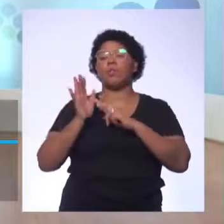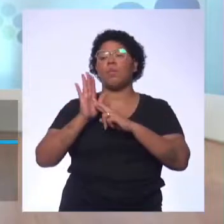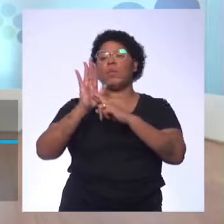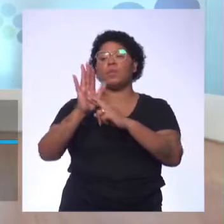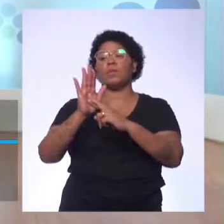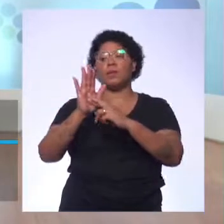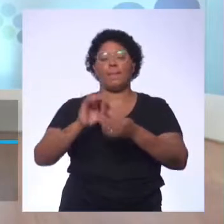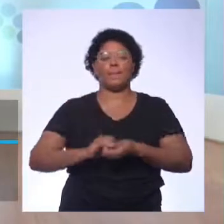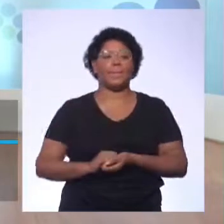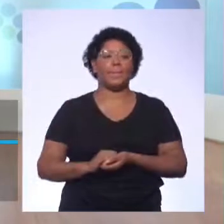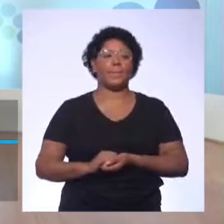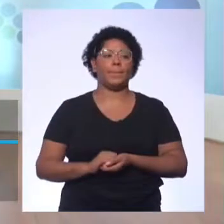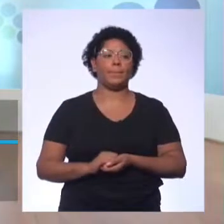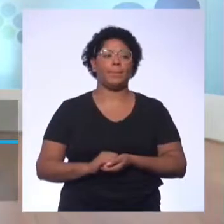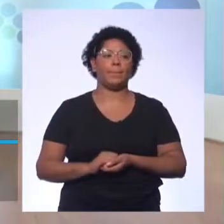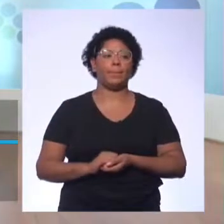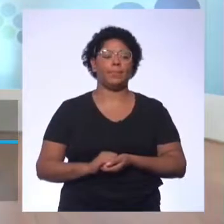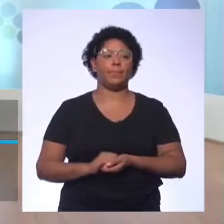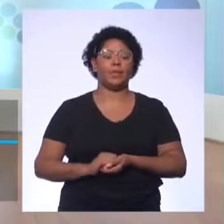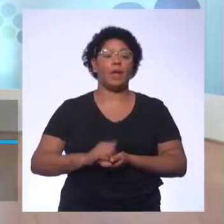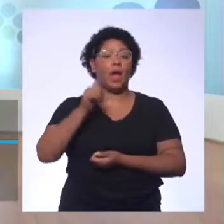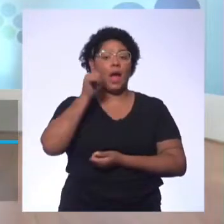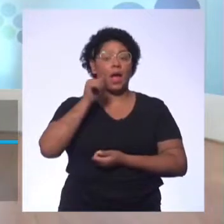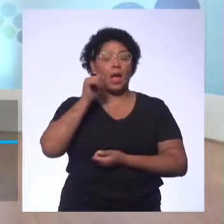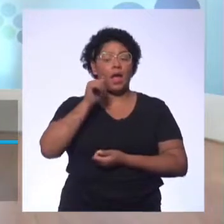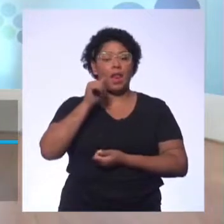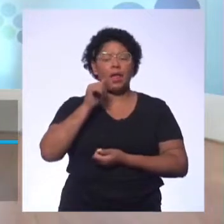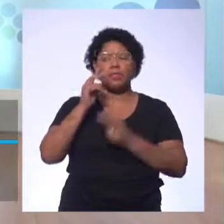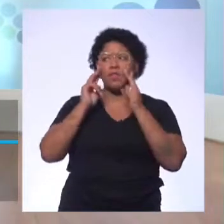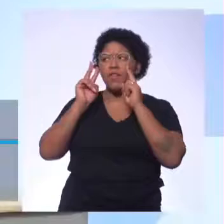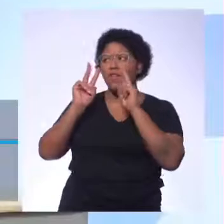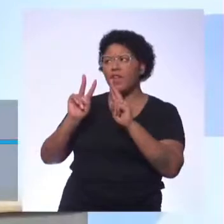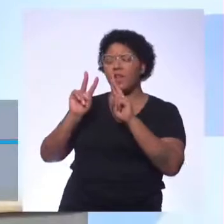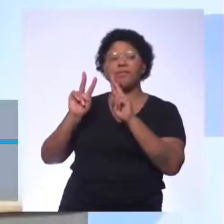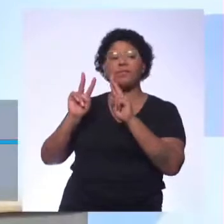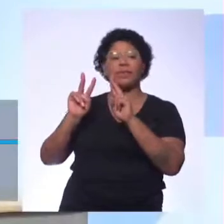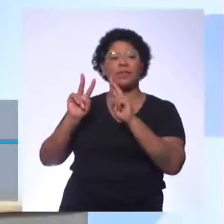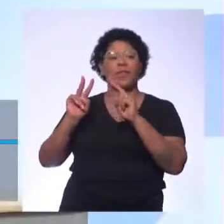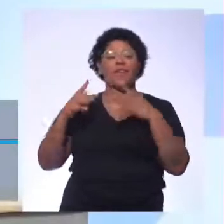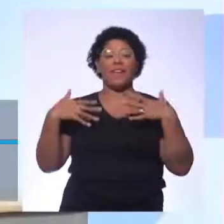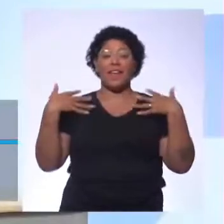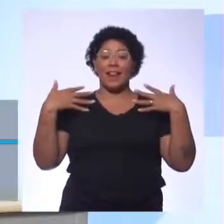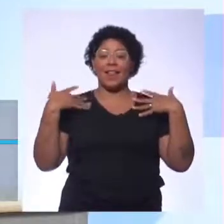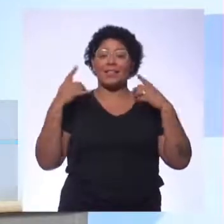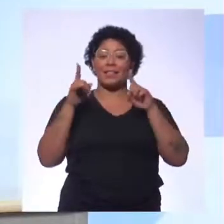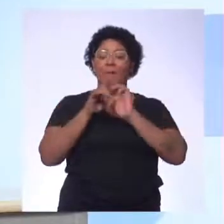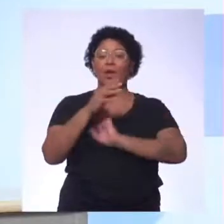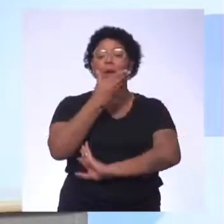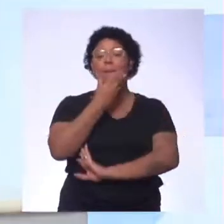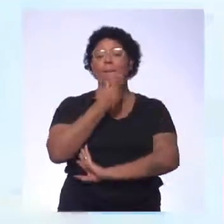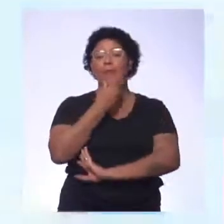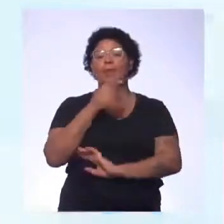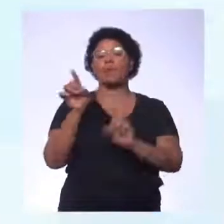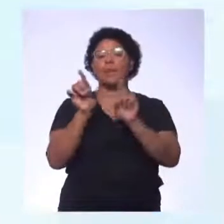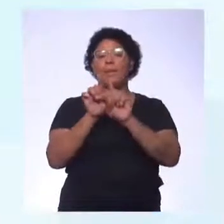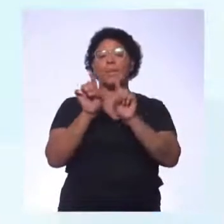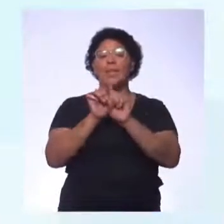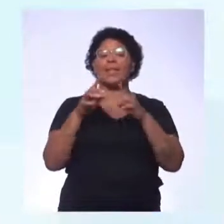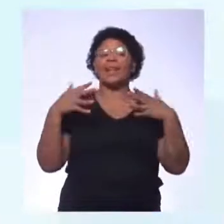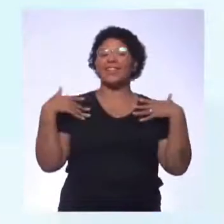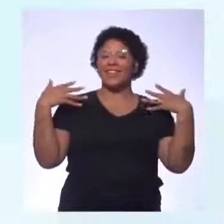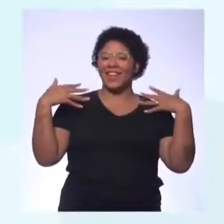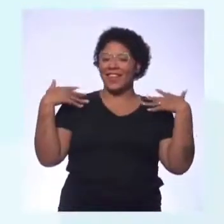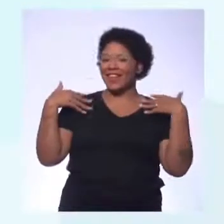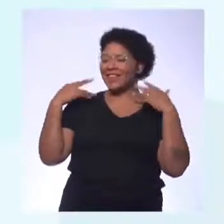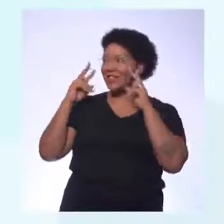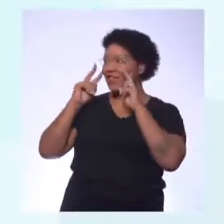Elaine? Vamos lá. A menina aparenta estar feliz, né? O garoto também. Os dois são